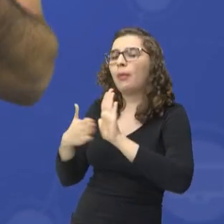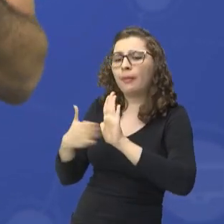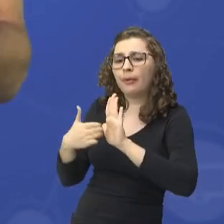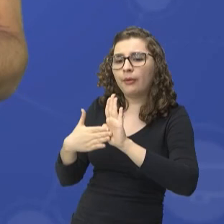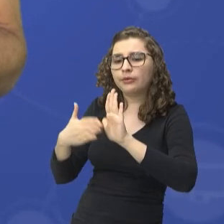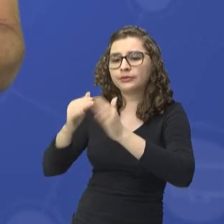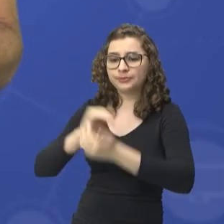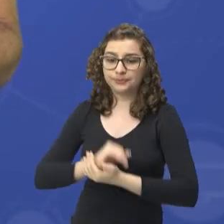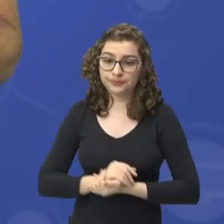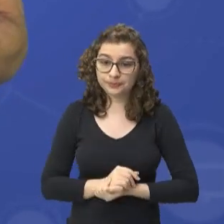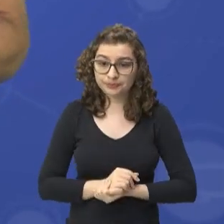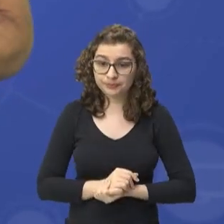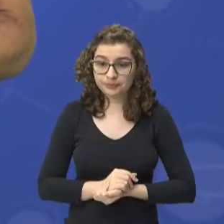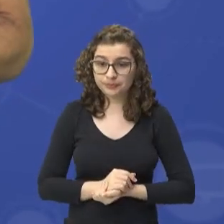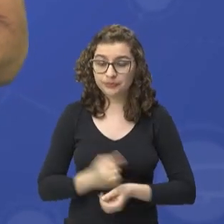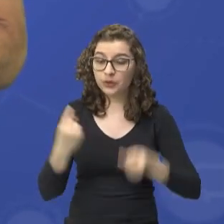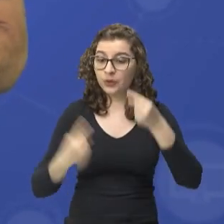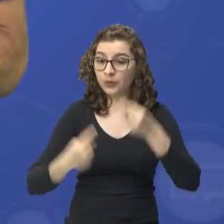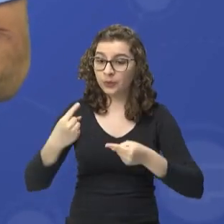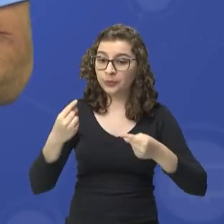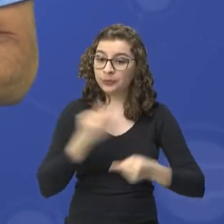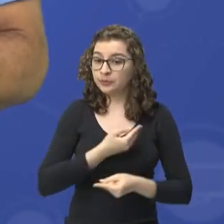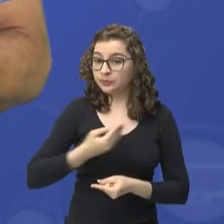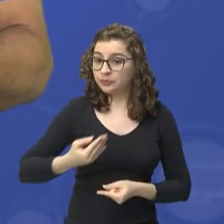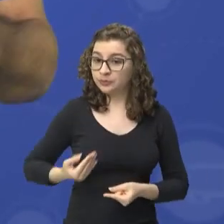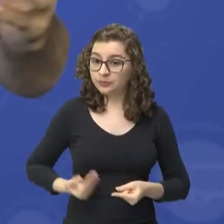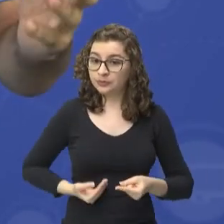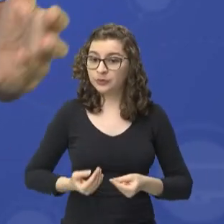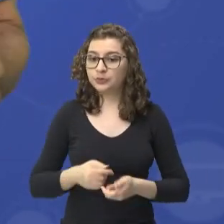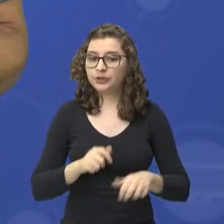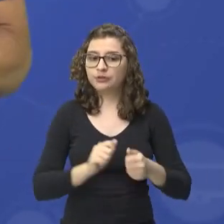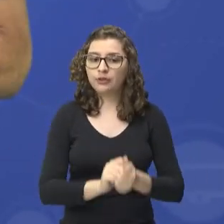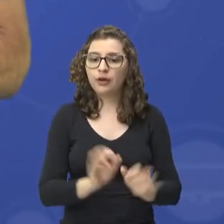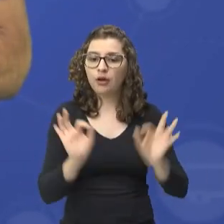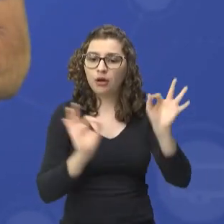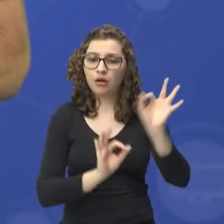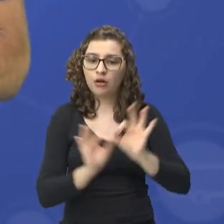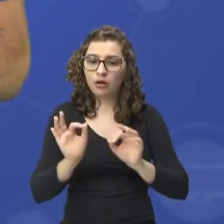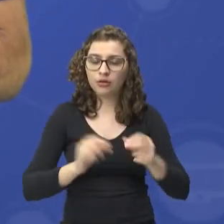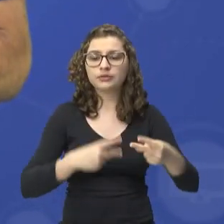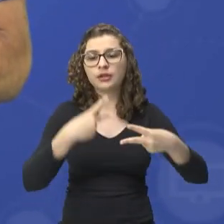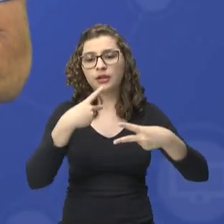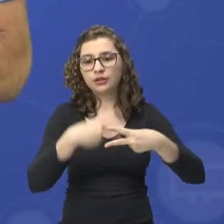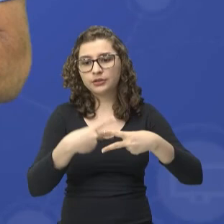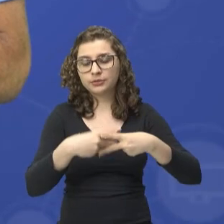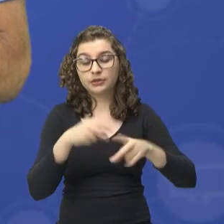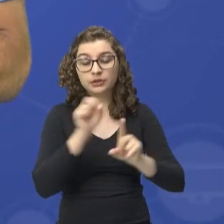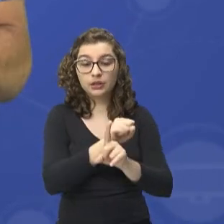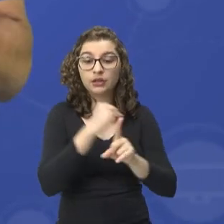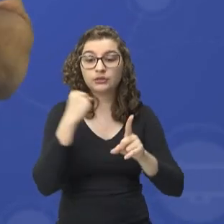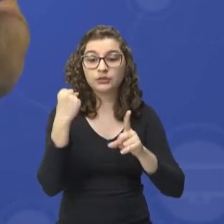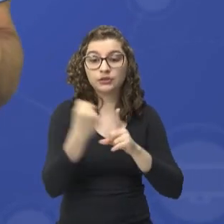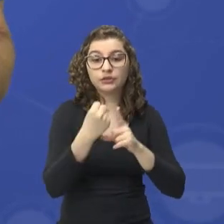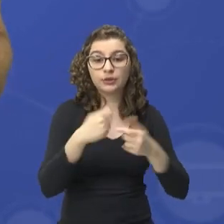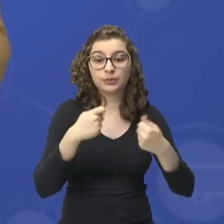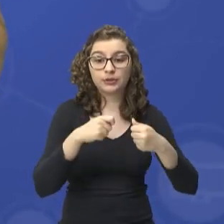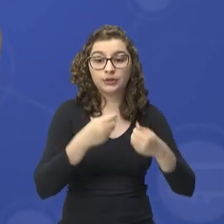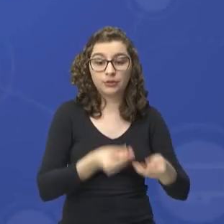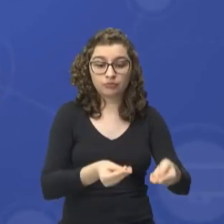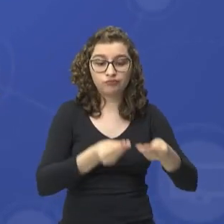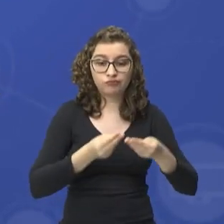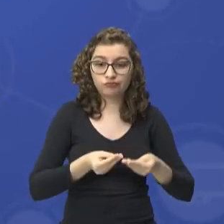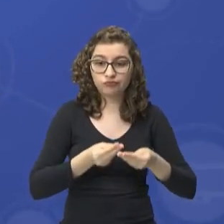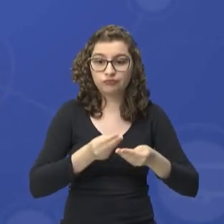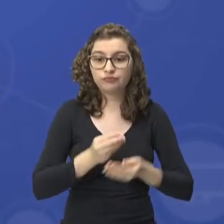então o poder público ele está aí para administrar a serviço da nossa sociedade, a serviço da comunidade.